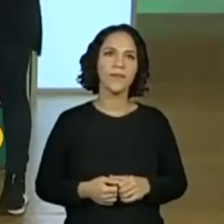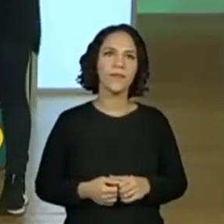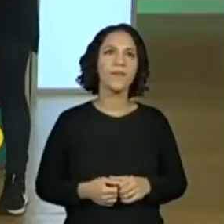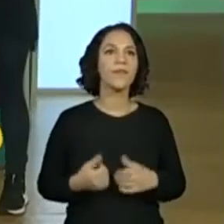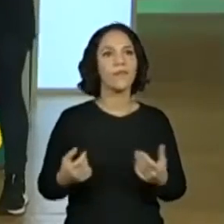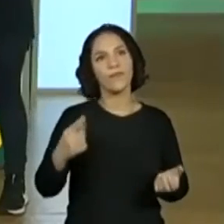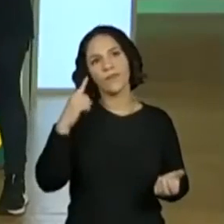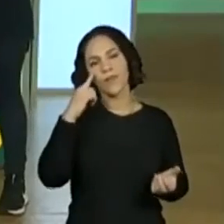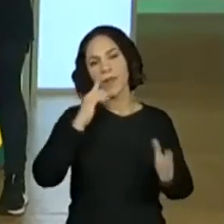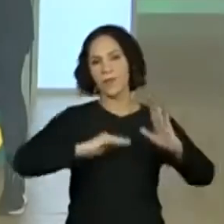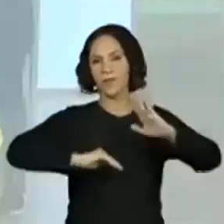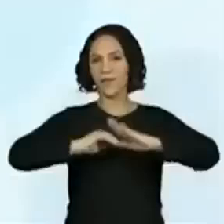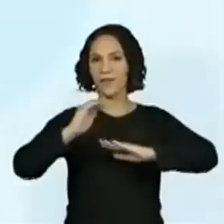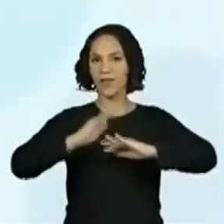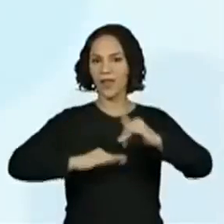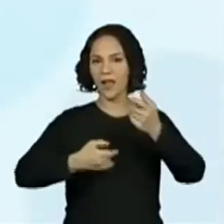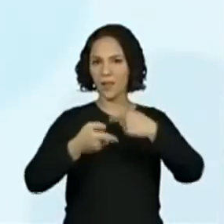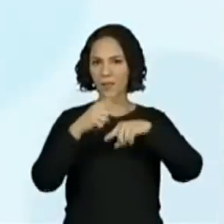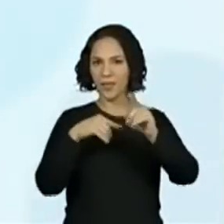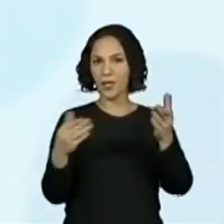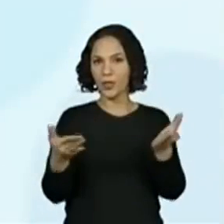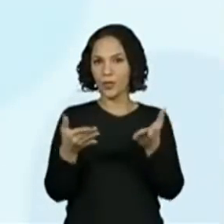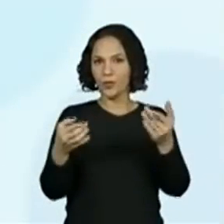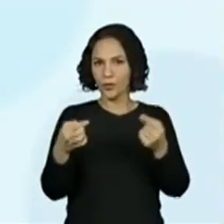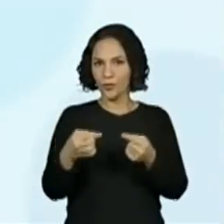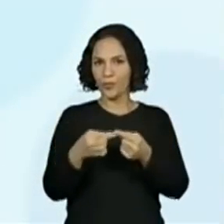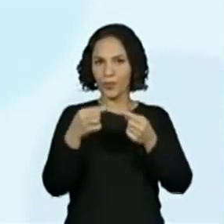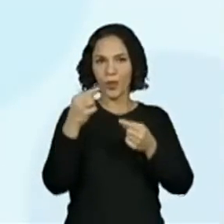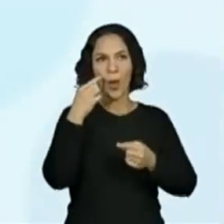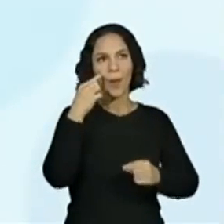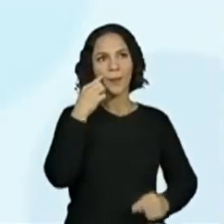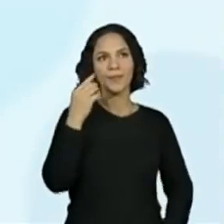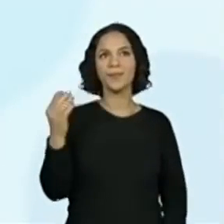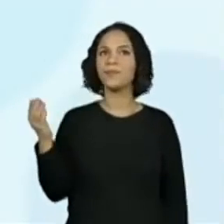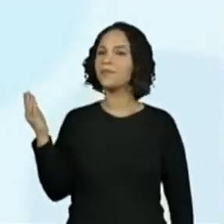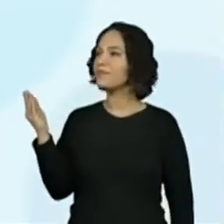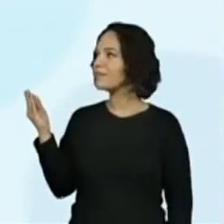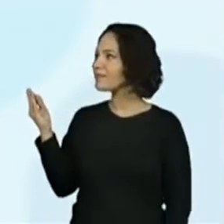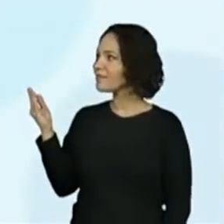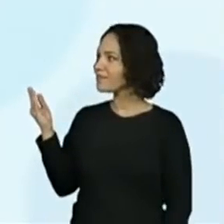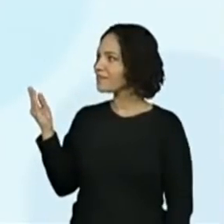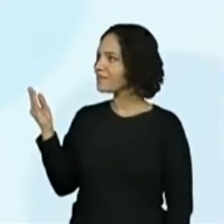Ler a habilidade de hoje. Então, a gente tem aqui